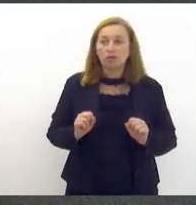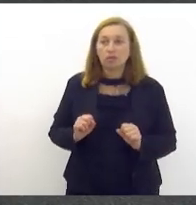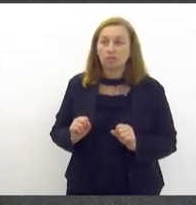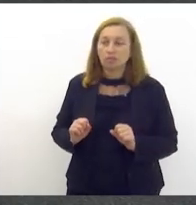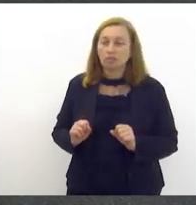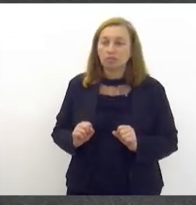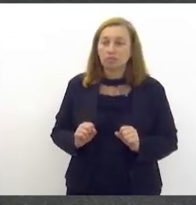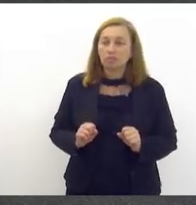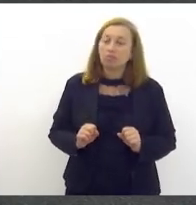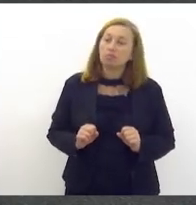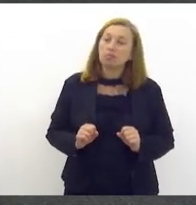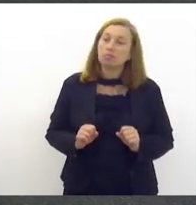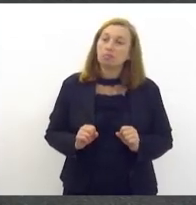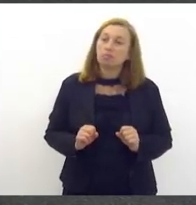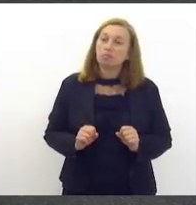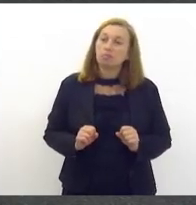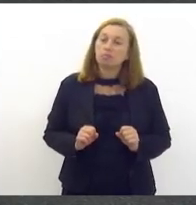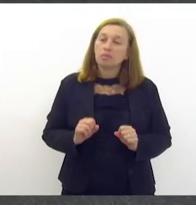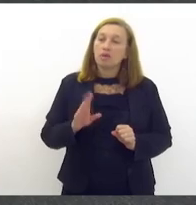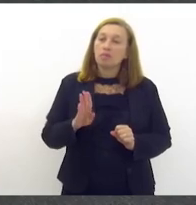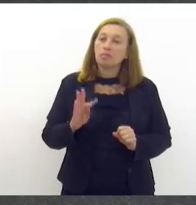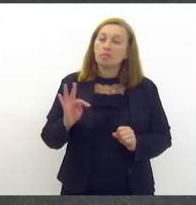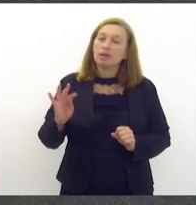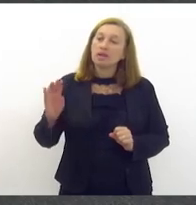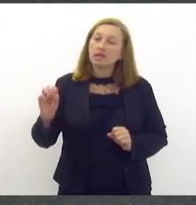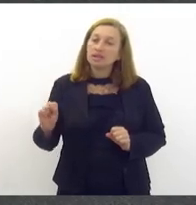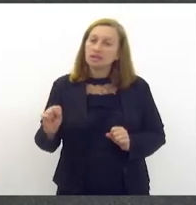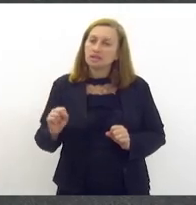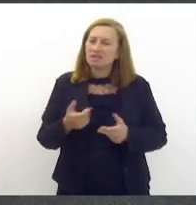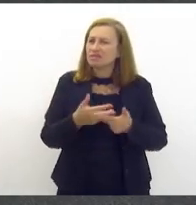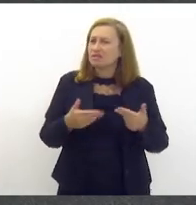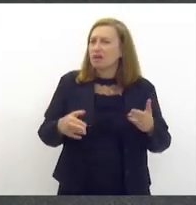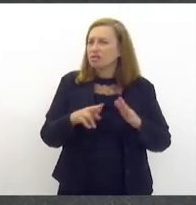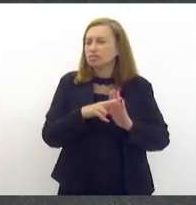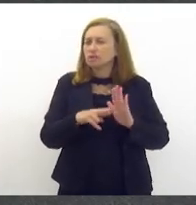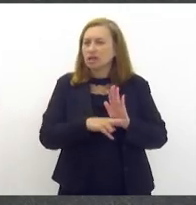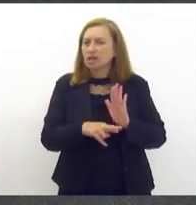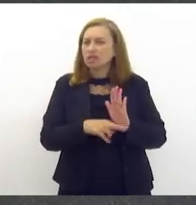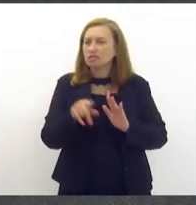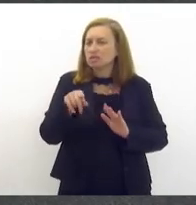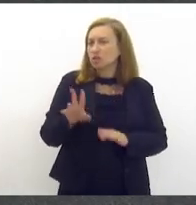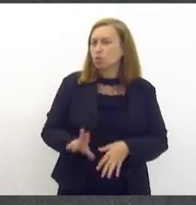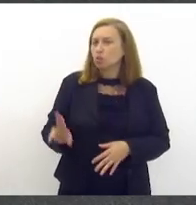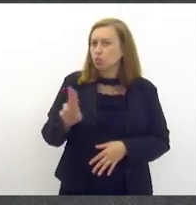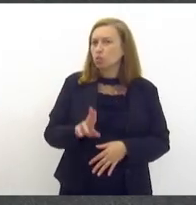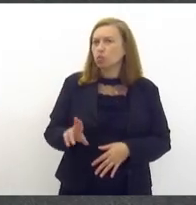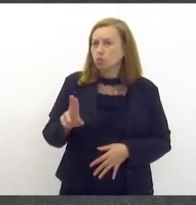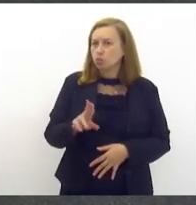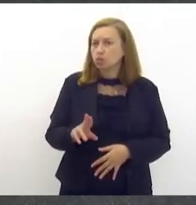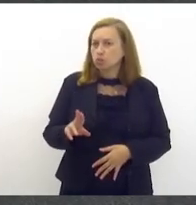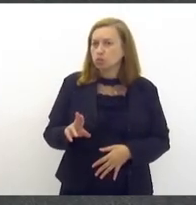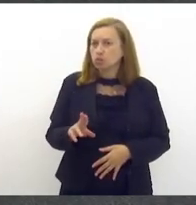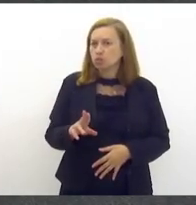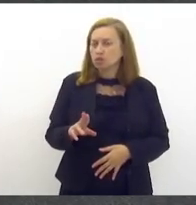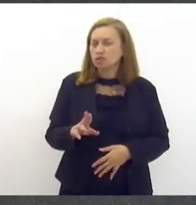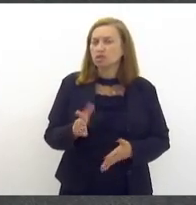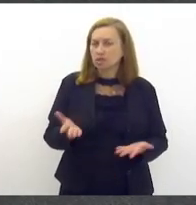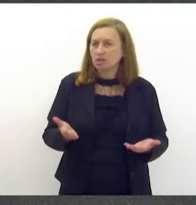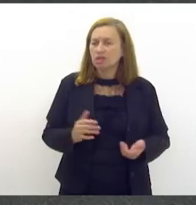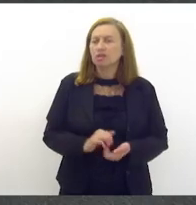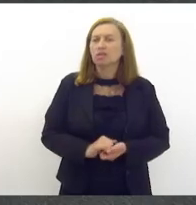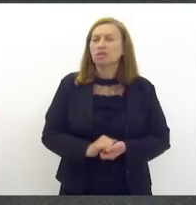achaque, eventualmente. Blitz inteligente tem uma série de questões que você usa até a incerteza